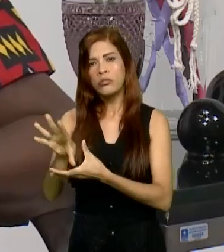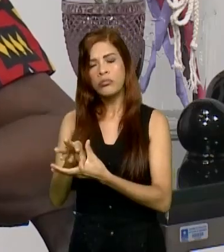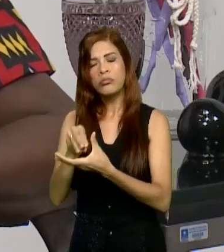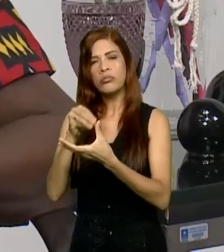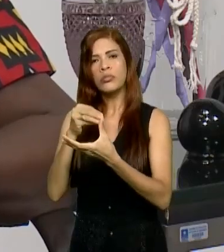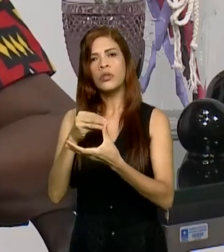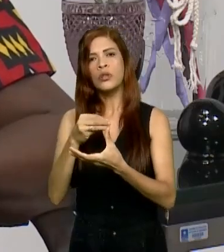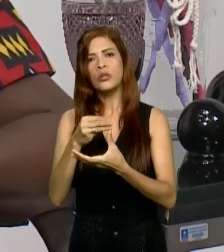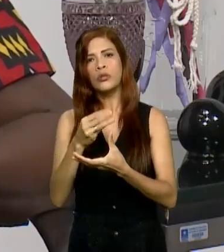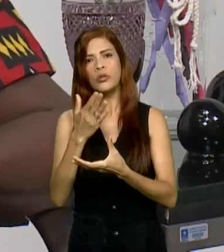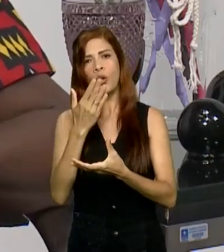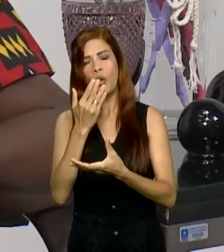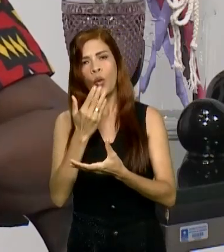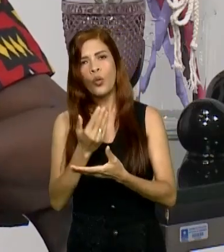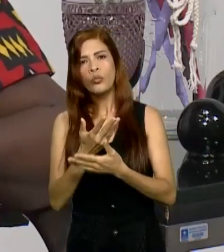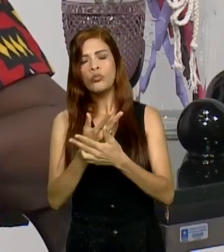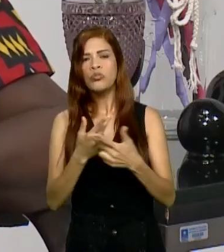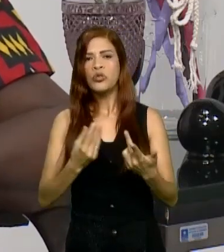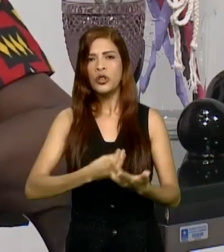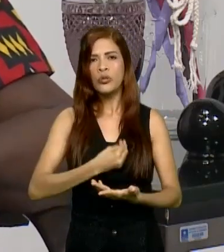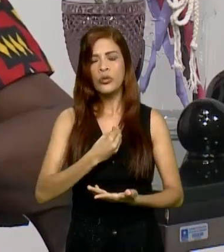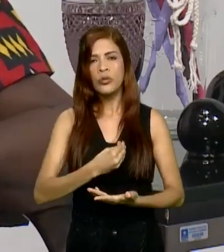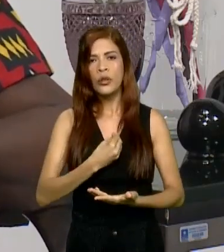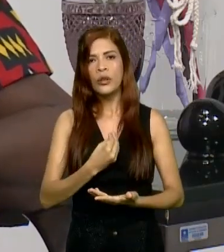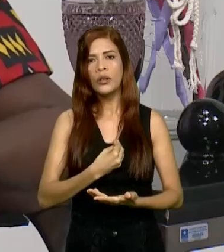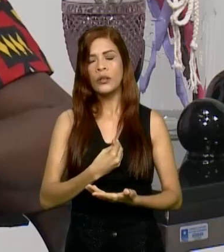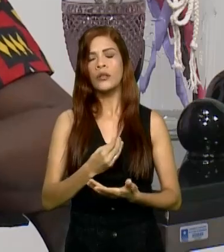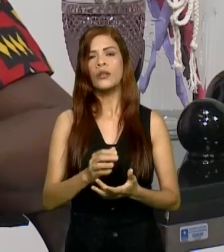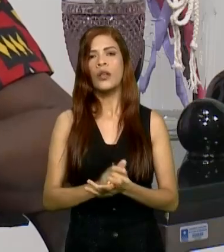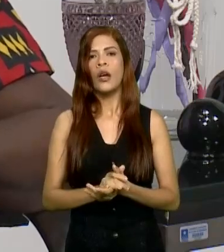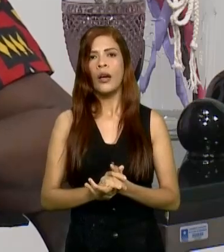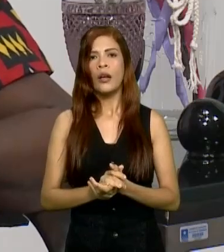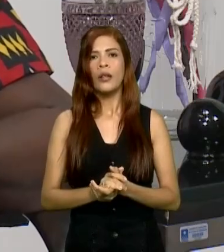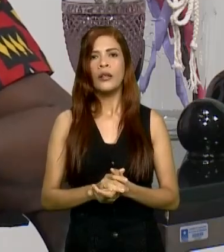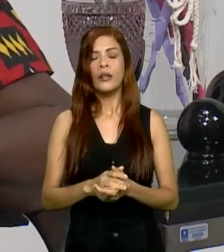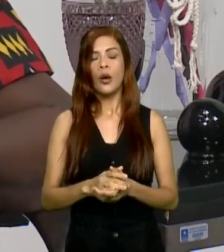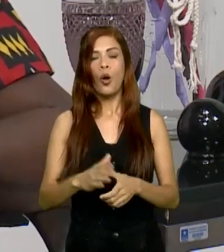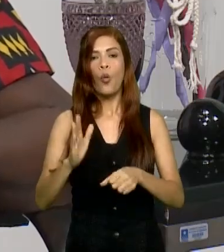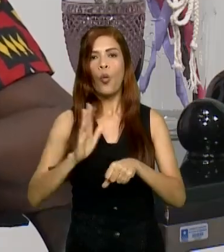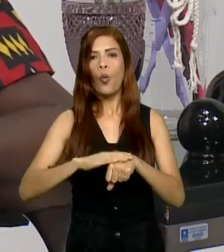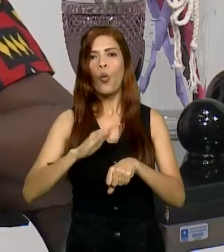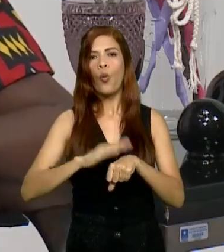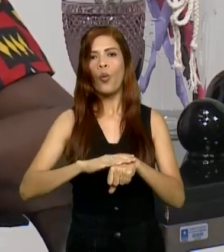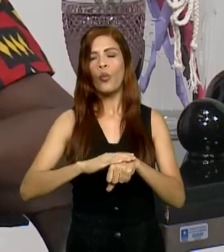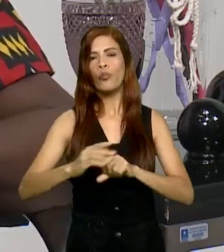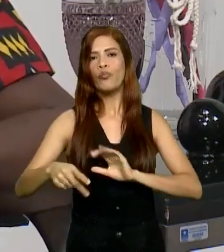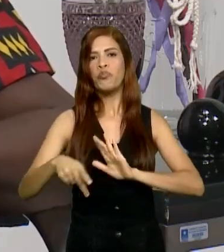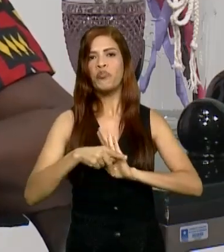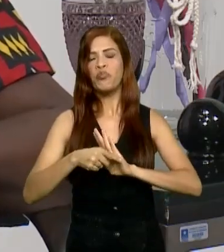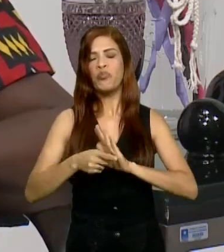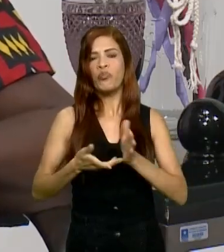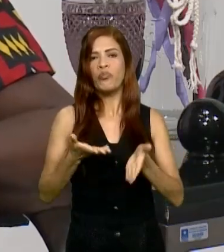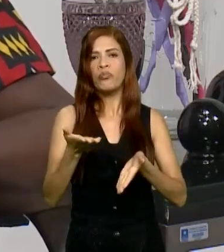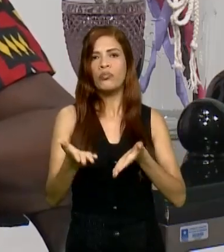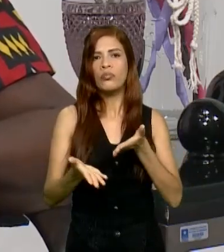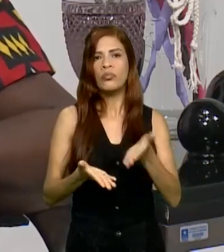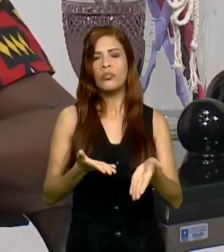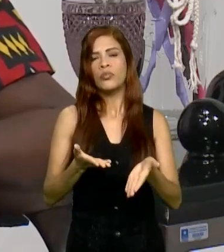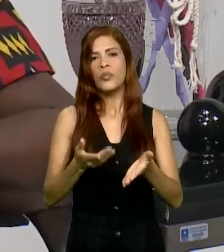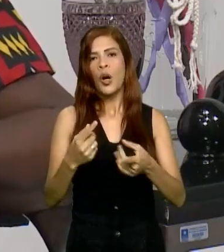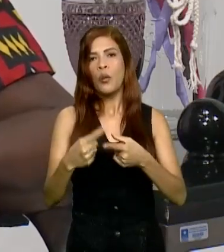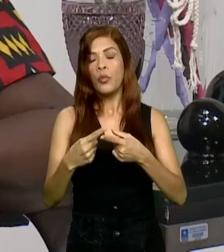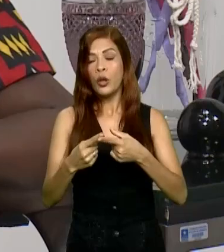da terra, do território. Então, é uma questão de autocuidado quando nós cuidamos da natureza, que é o bem viver de todos